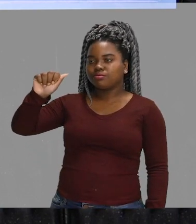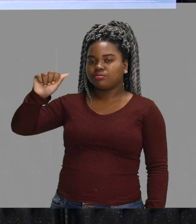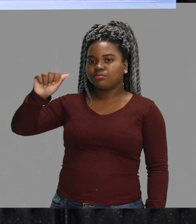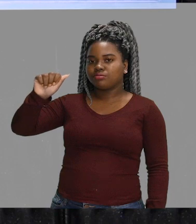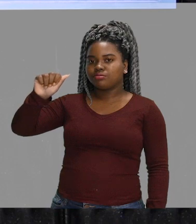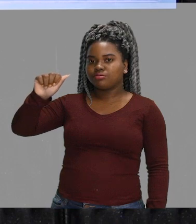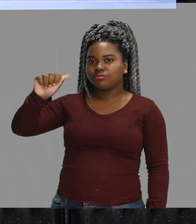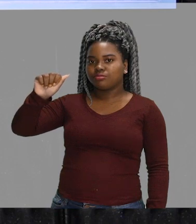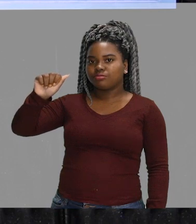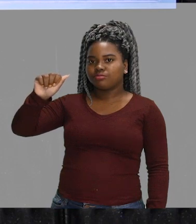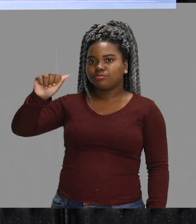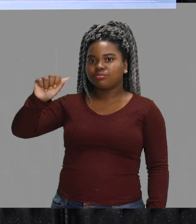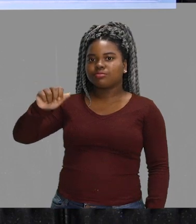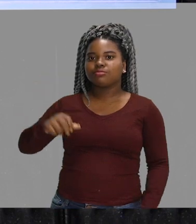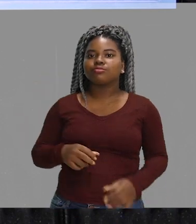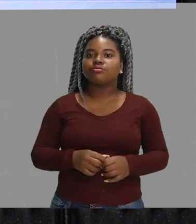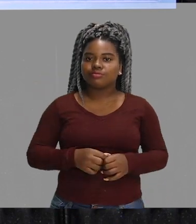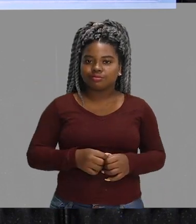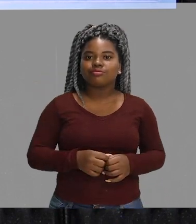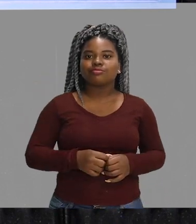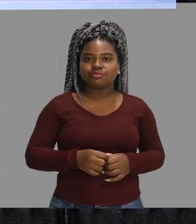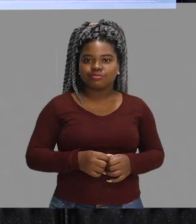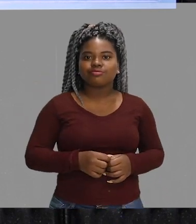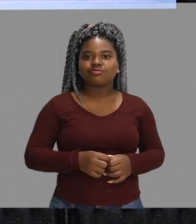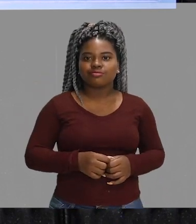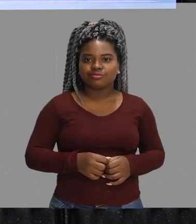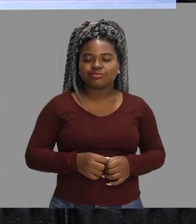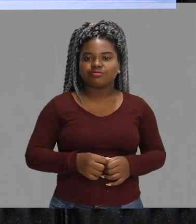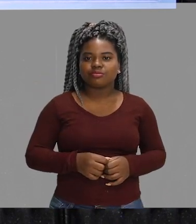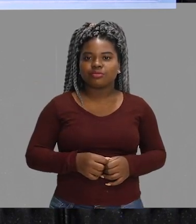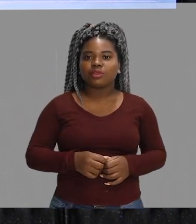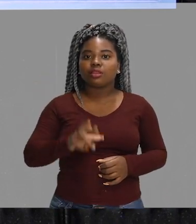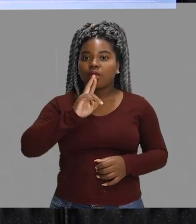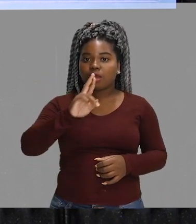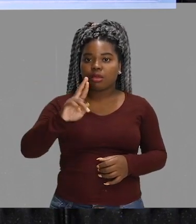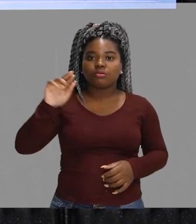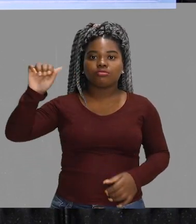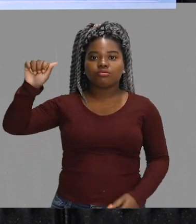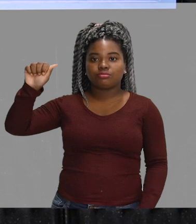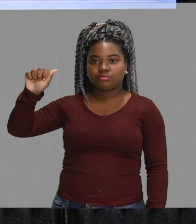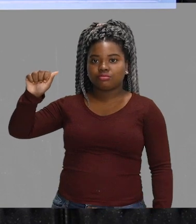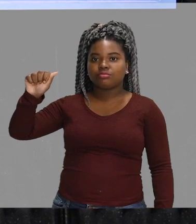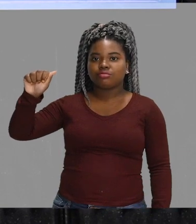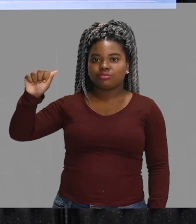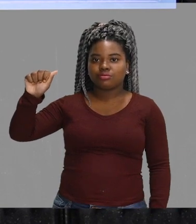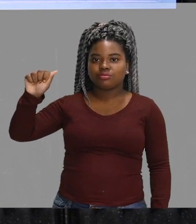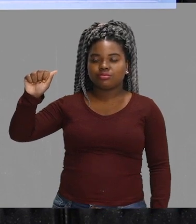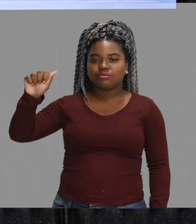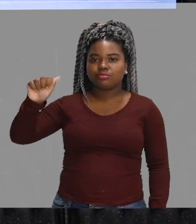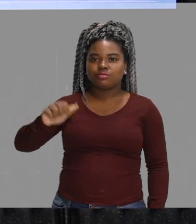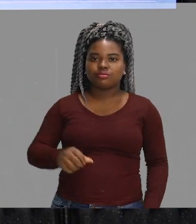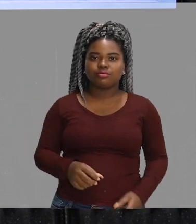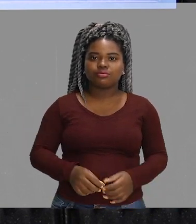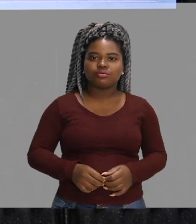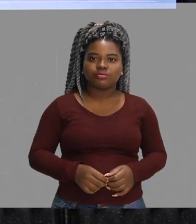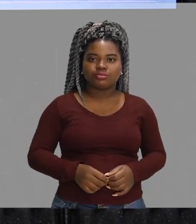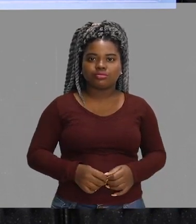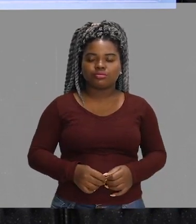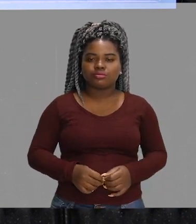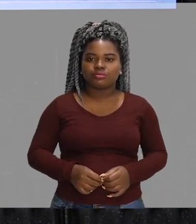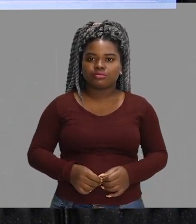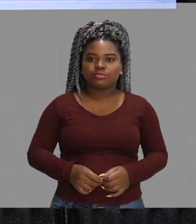os ametais, que é esse pequeno grupo aqui, ó, são os ametais. Os ametais, A quer